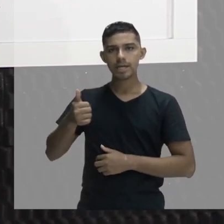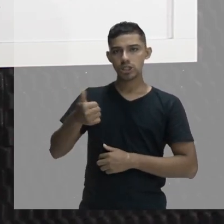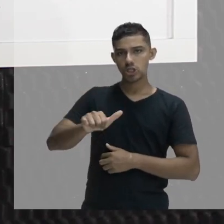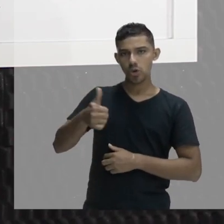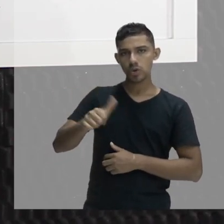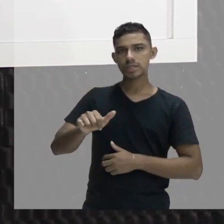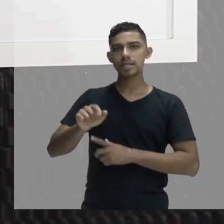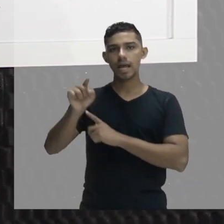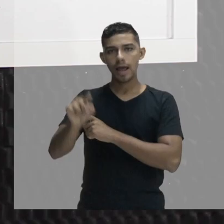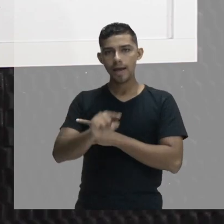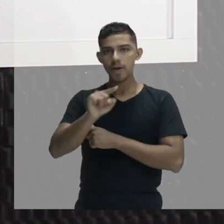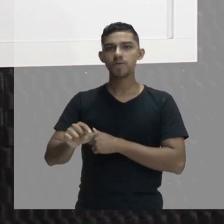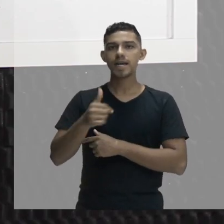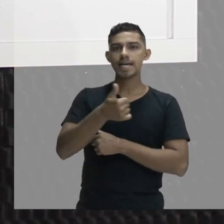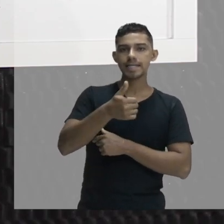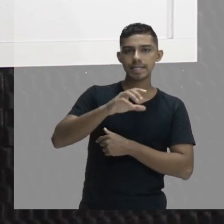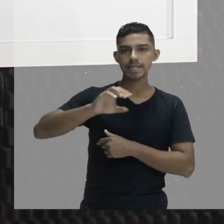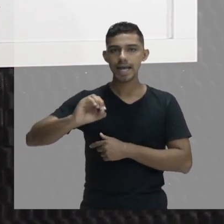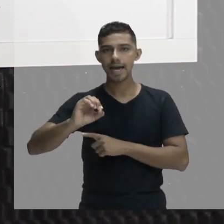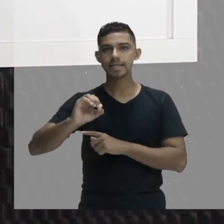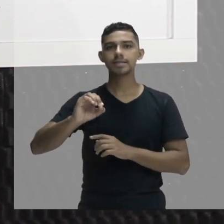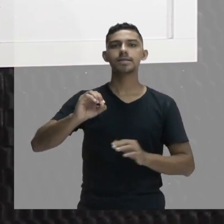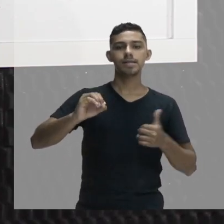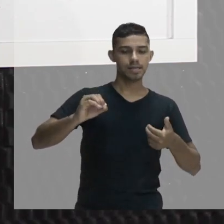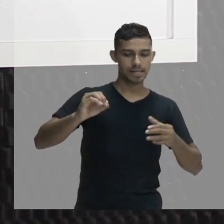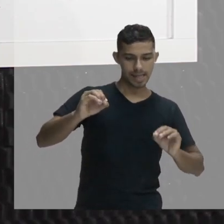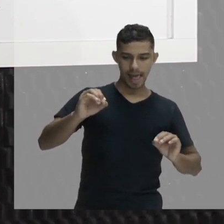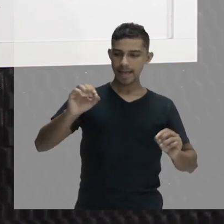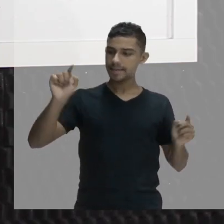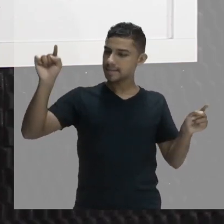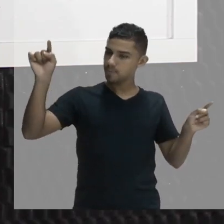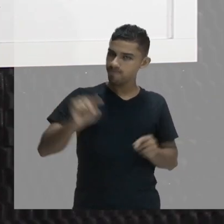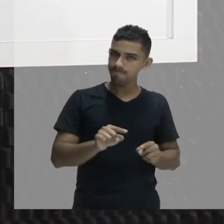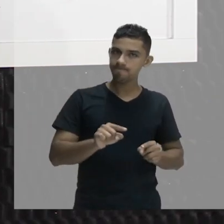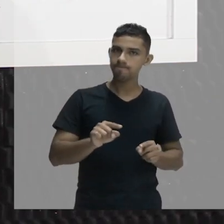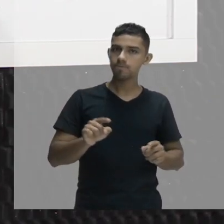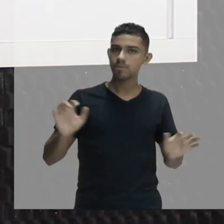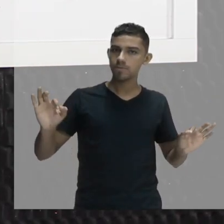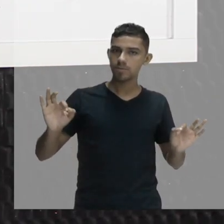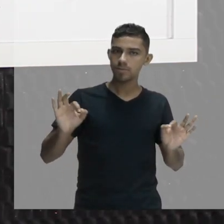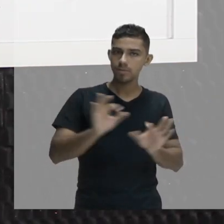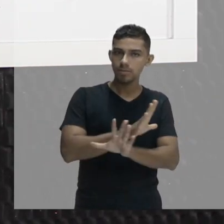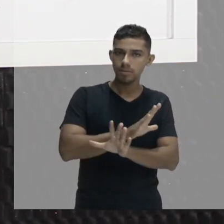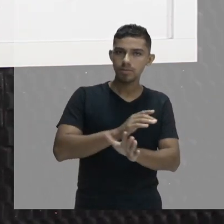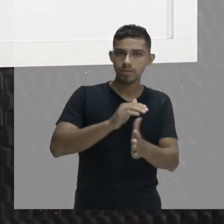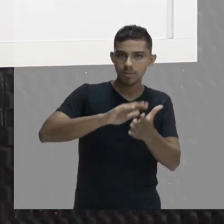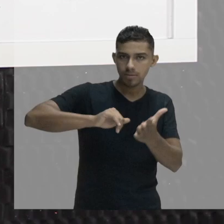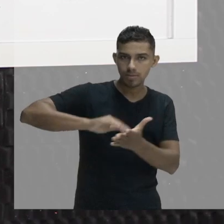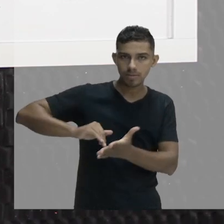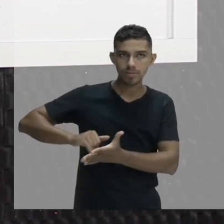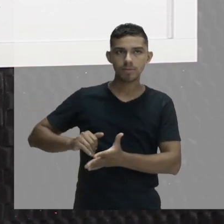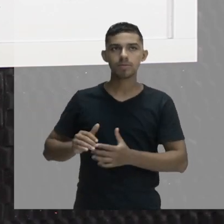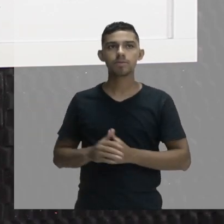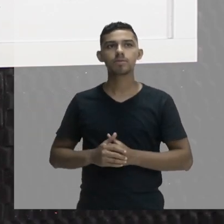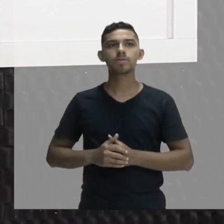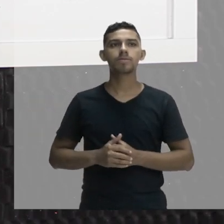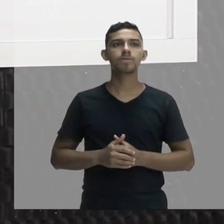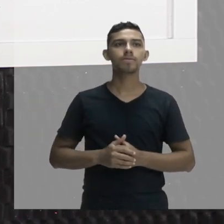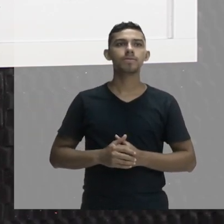12, vezes 11, vezes 10 fatorial, sobre